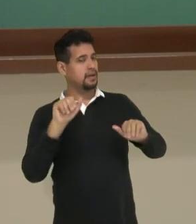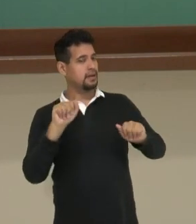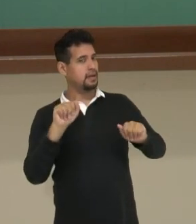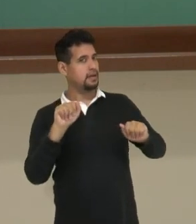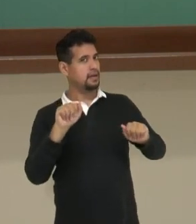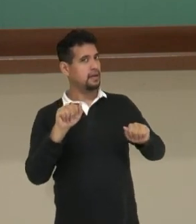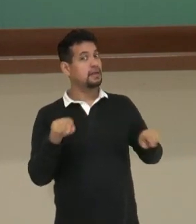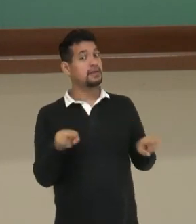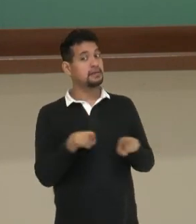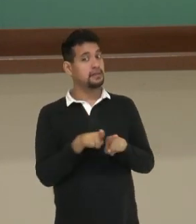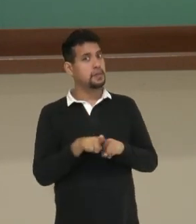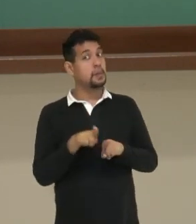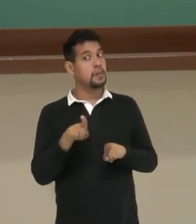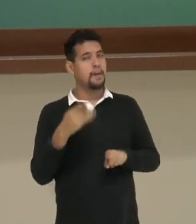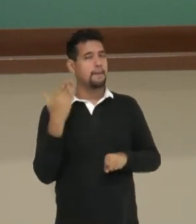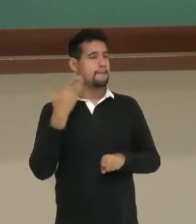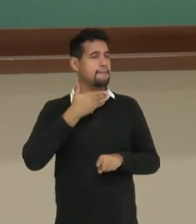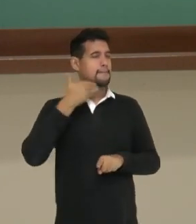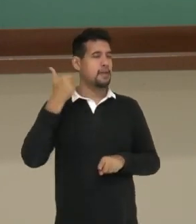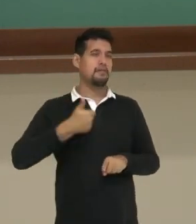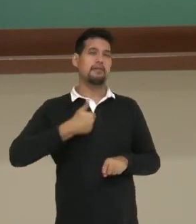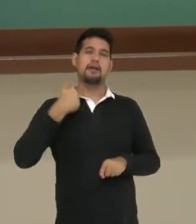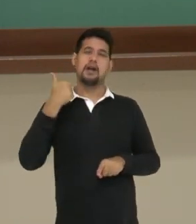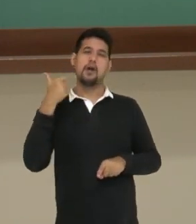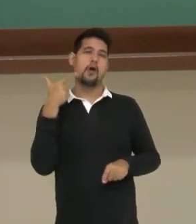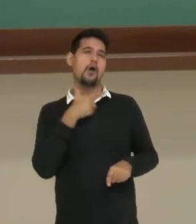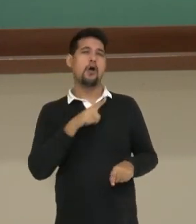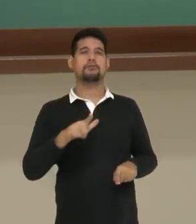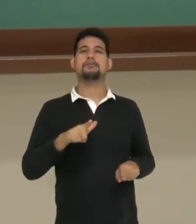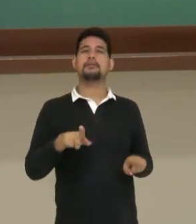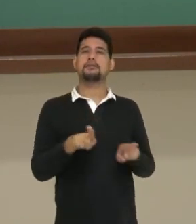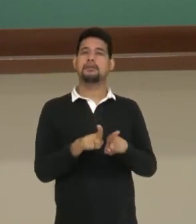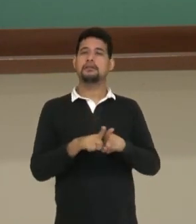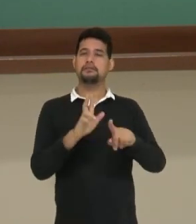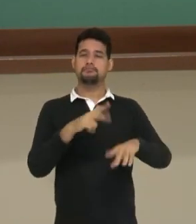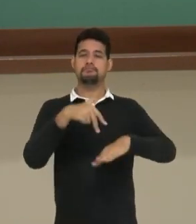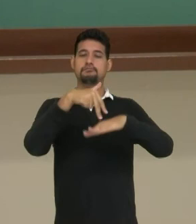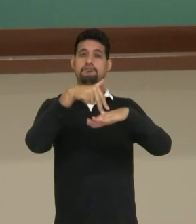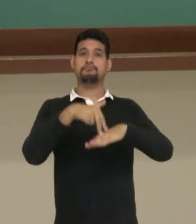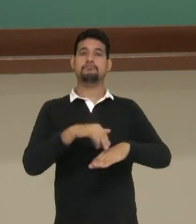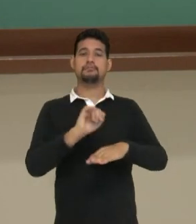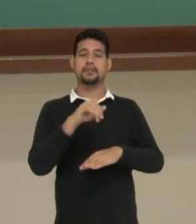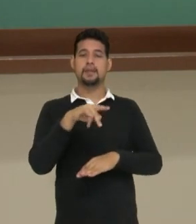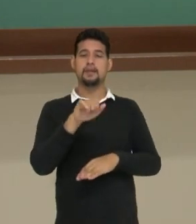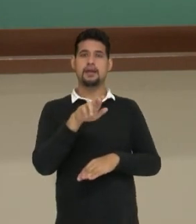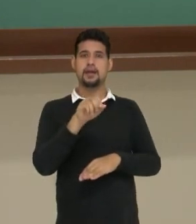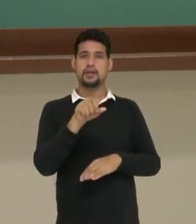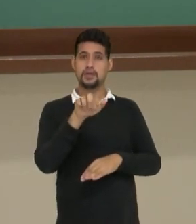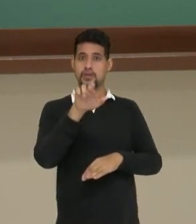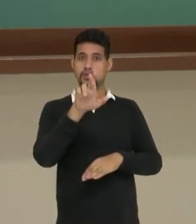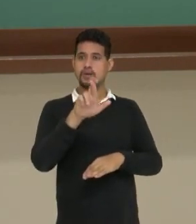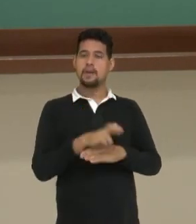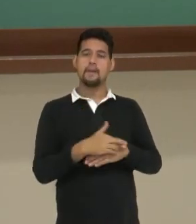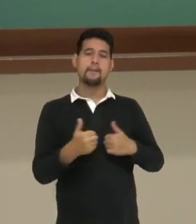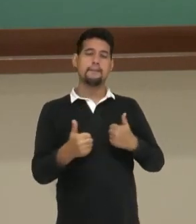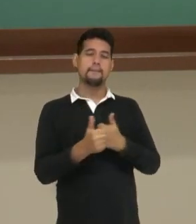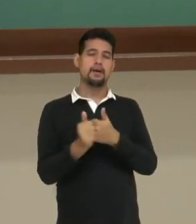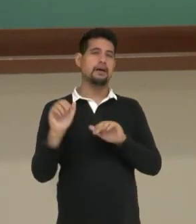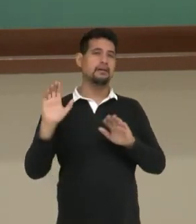poderia, né, se dar bem nessa guerra civil e se tornar o imperador, ele acaba se aproximando dos